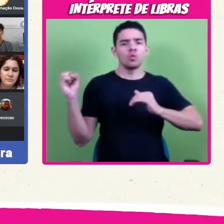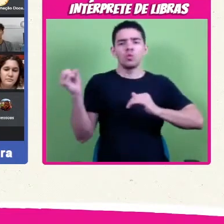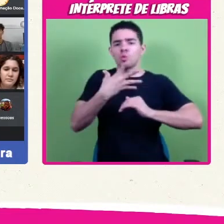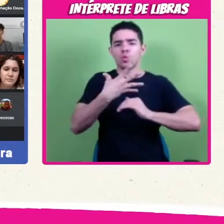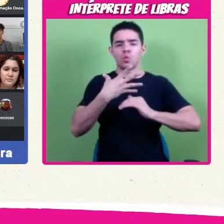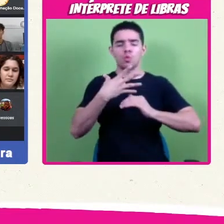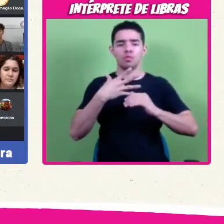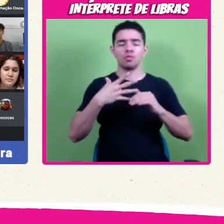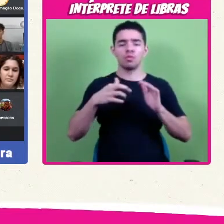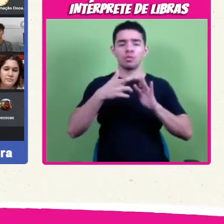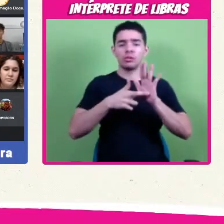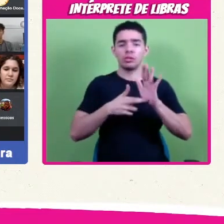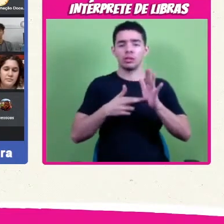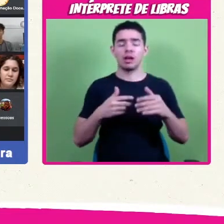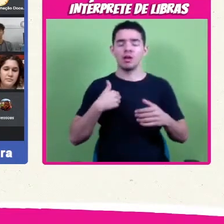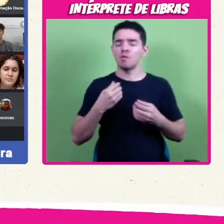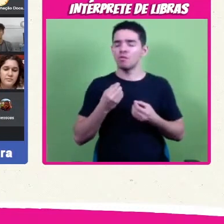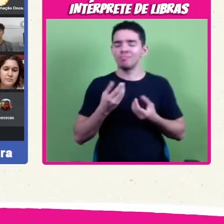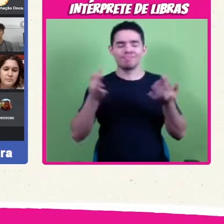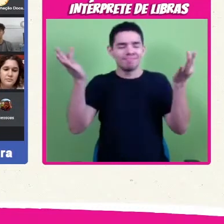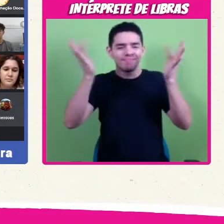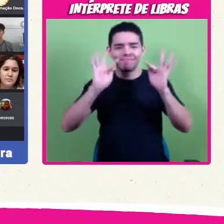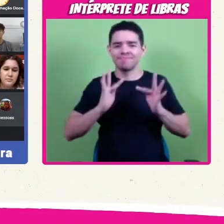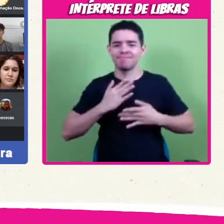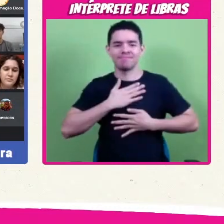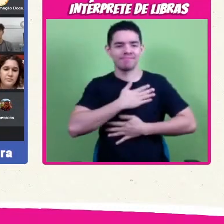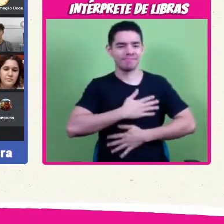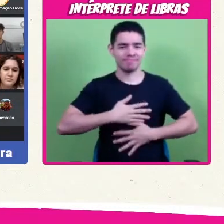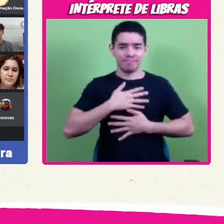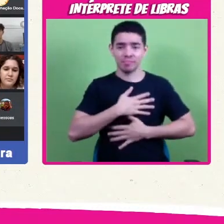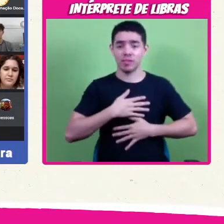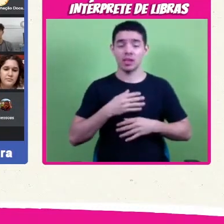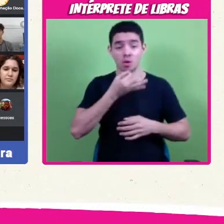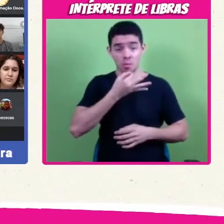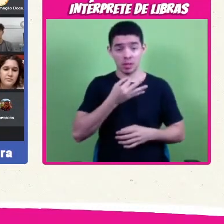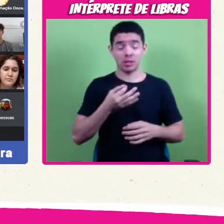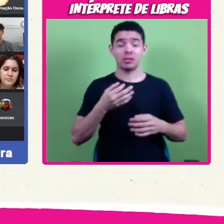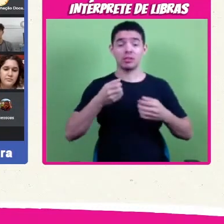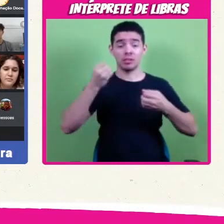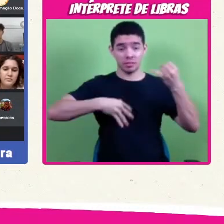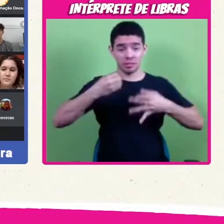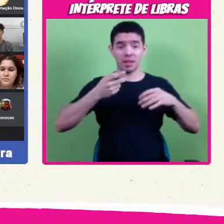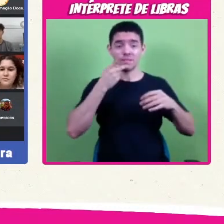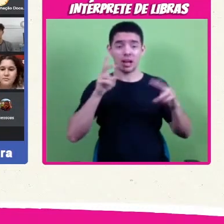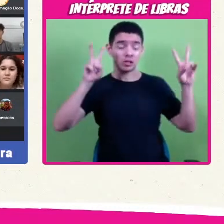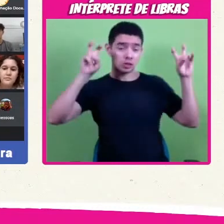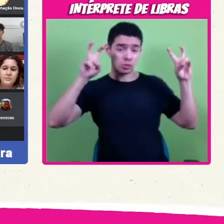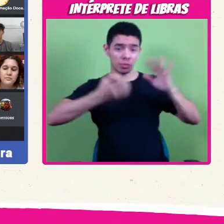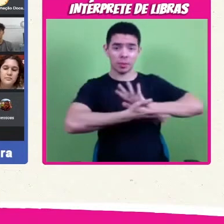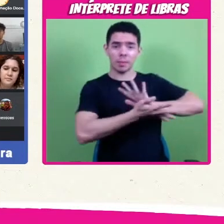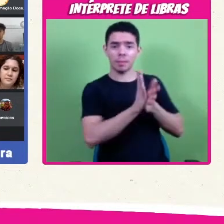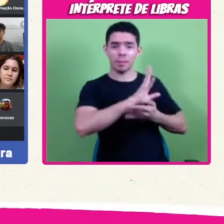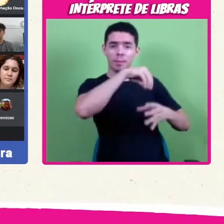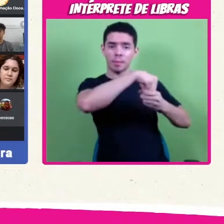muito agraciada de estar aqui comentando sobre um documentário no qual se fala sobre preconceito na escola. É